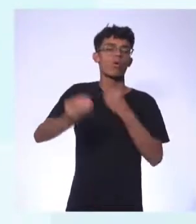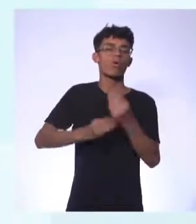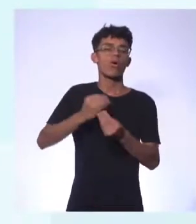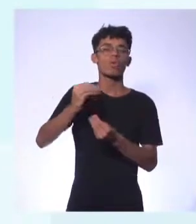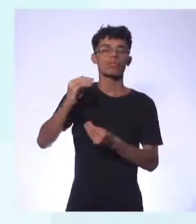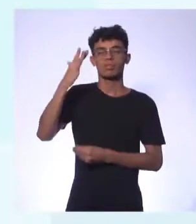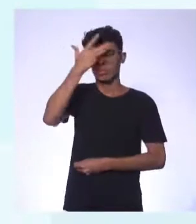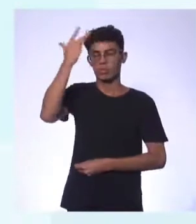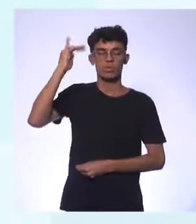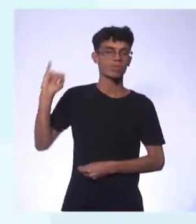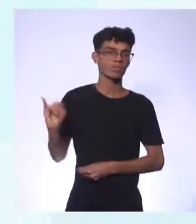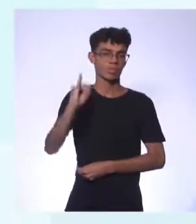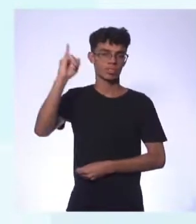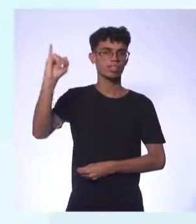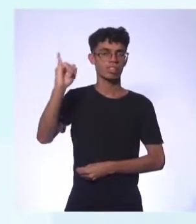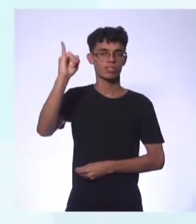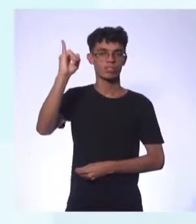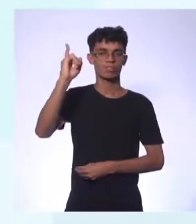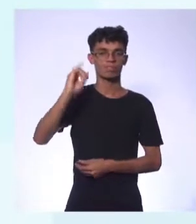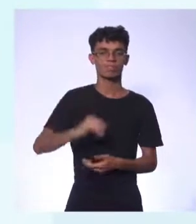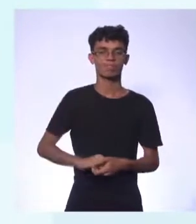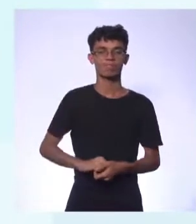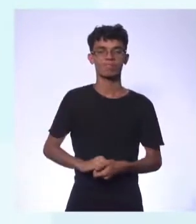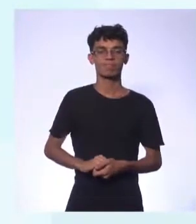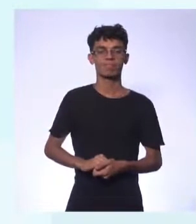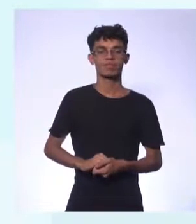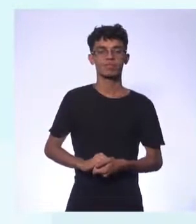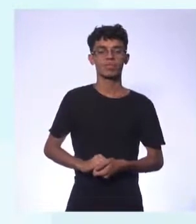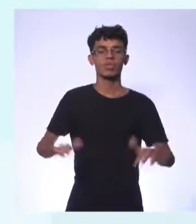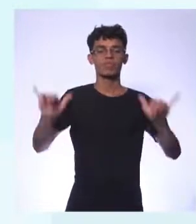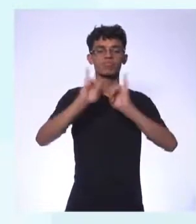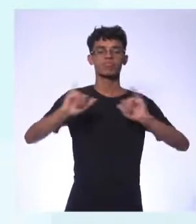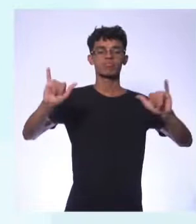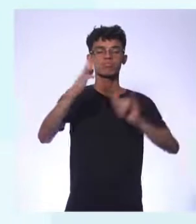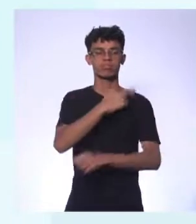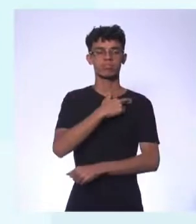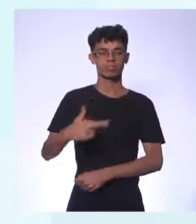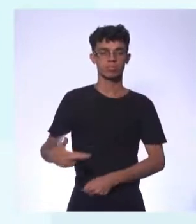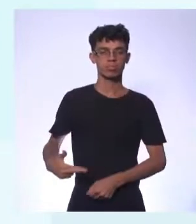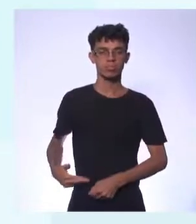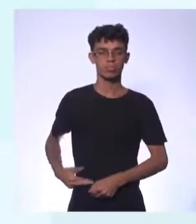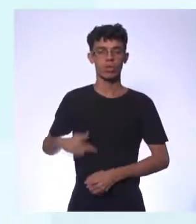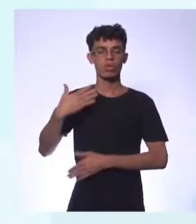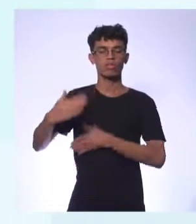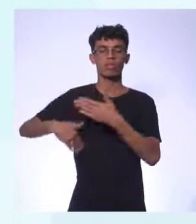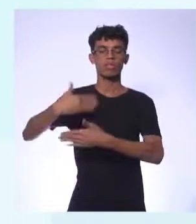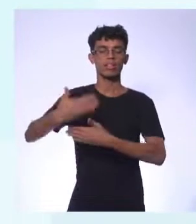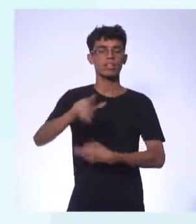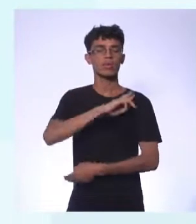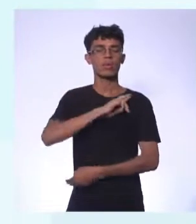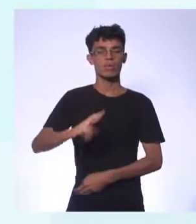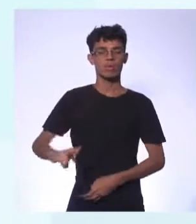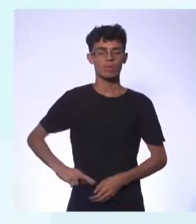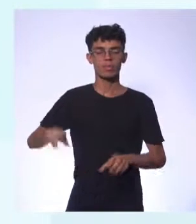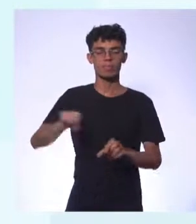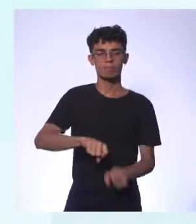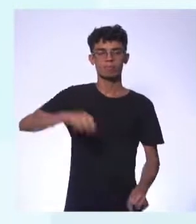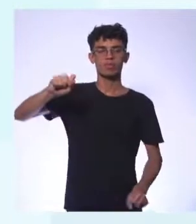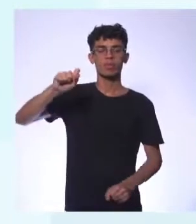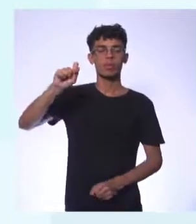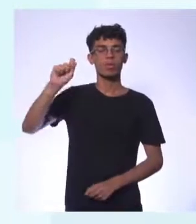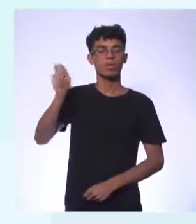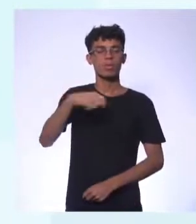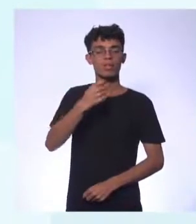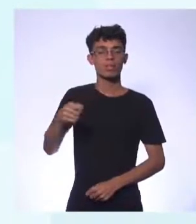mártir antimonarquista na ocasião da proclamação da República e ao longo da chamada República da Espada, que são esses